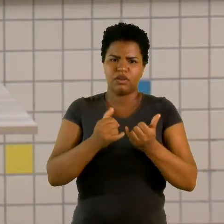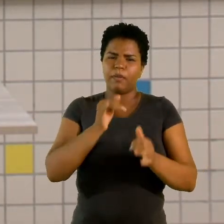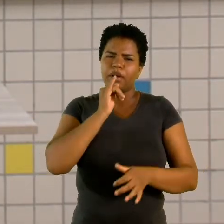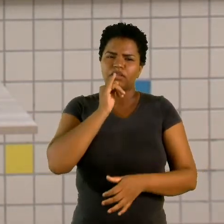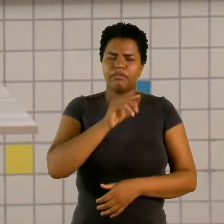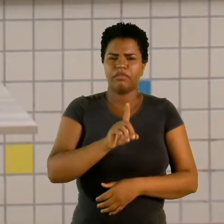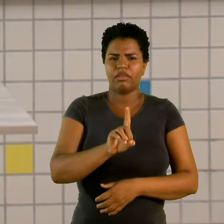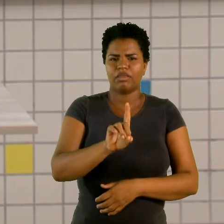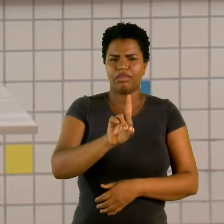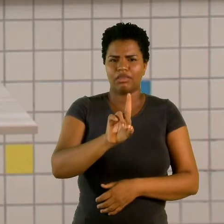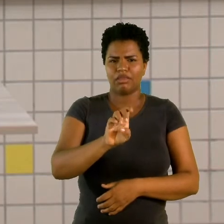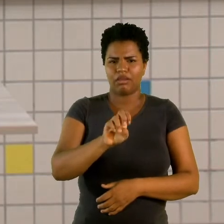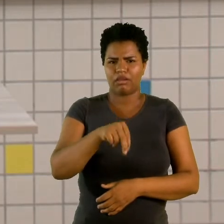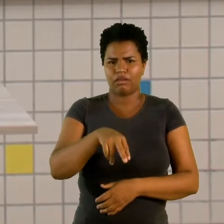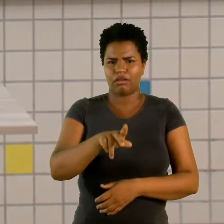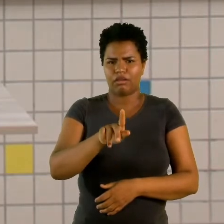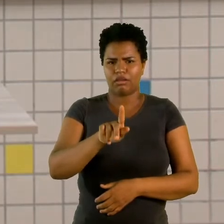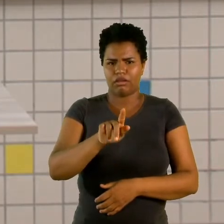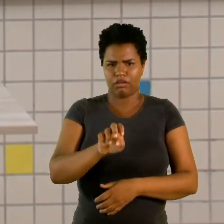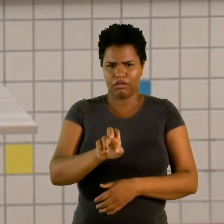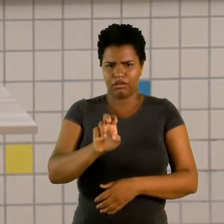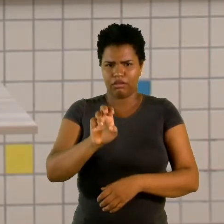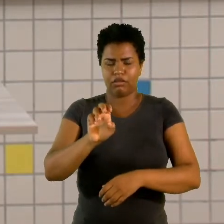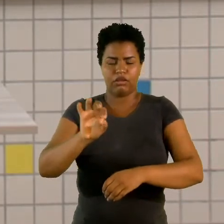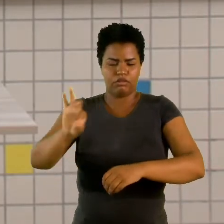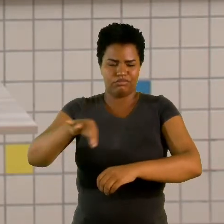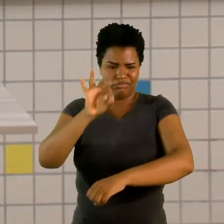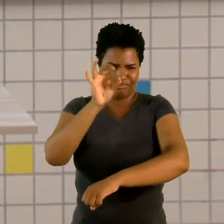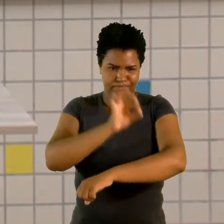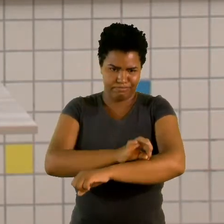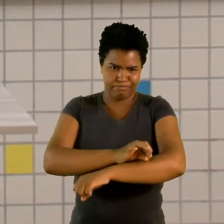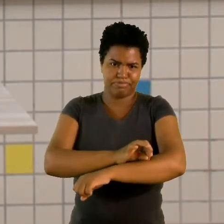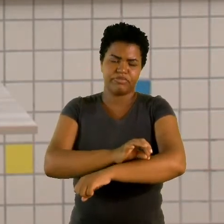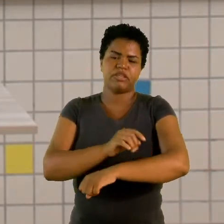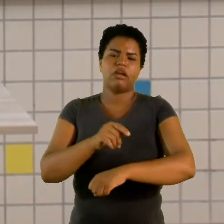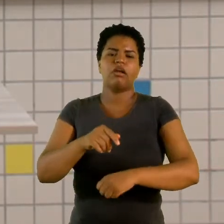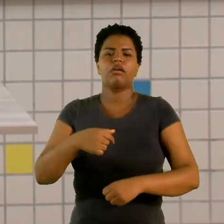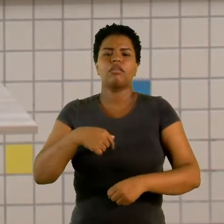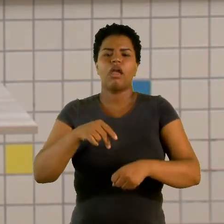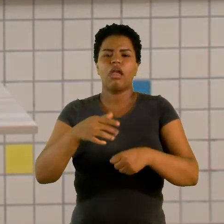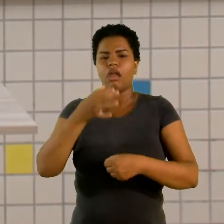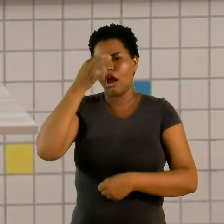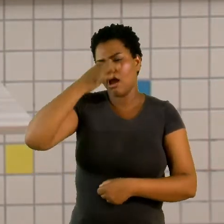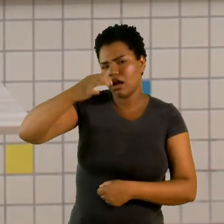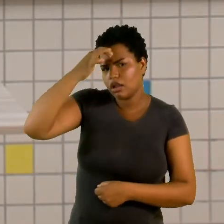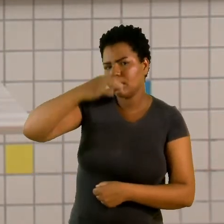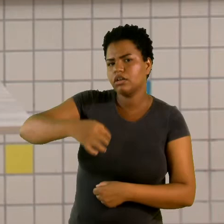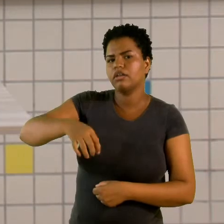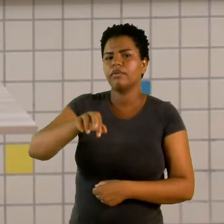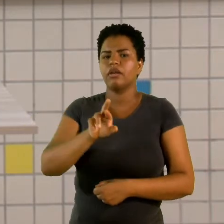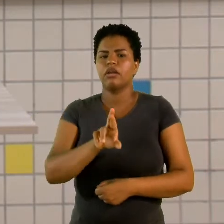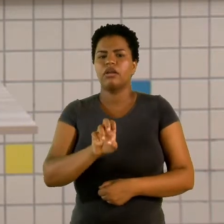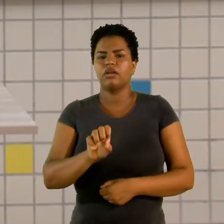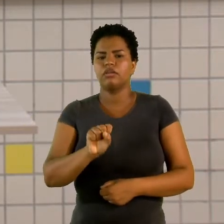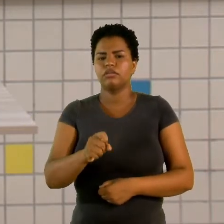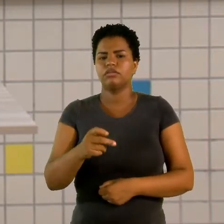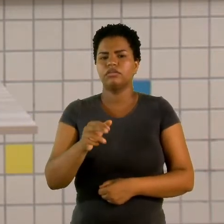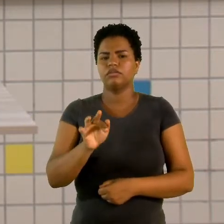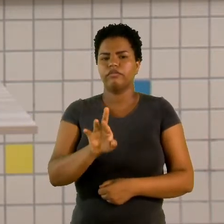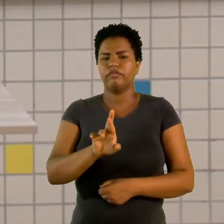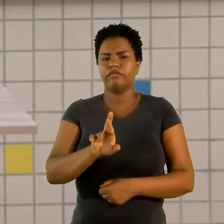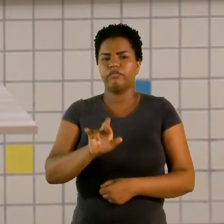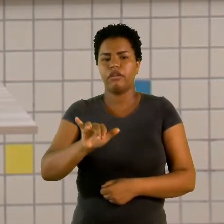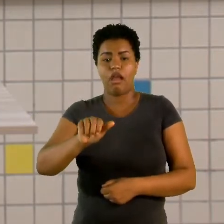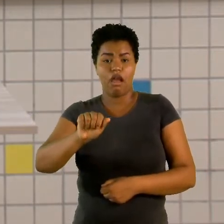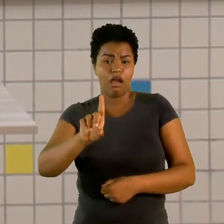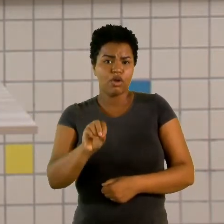né? Nós temos o quê? A gripe, um resfriado, são muito parecidos. Mas